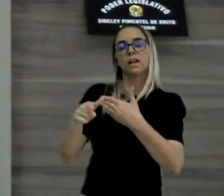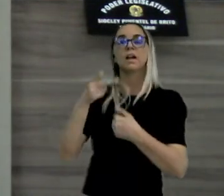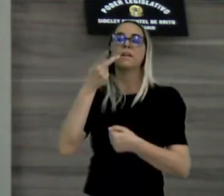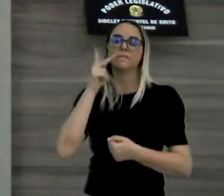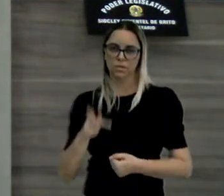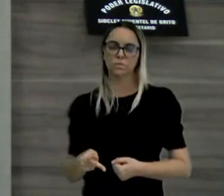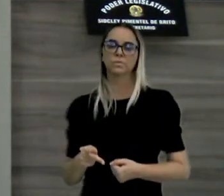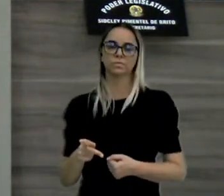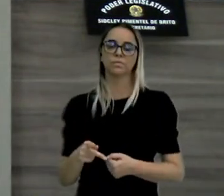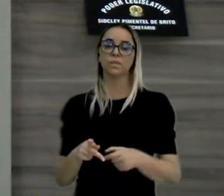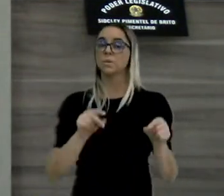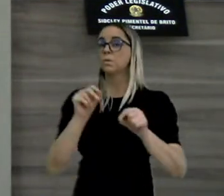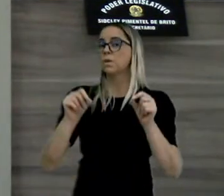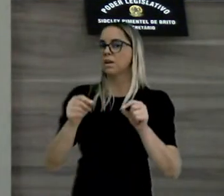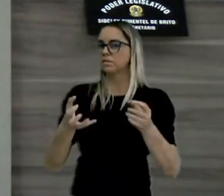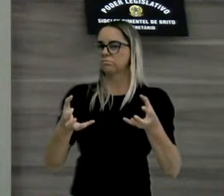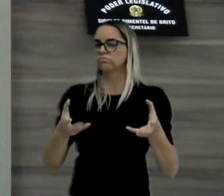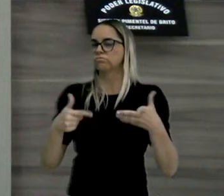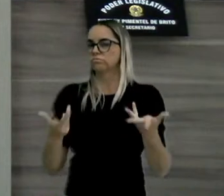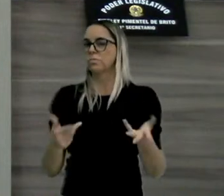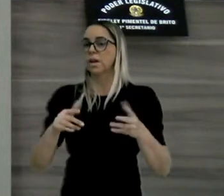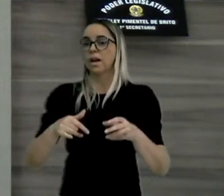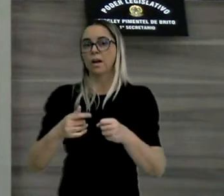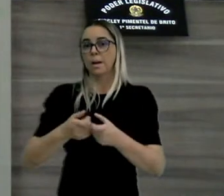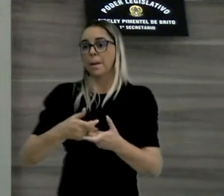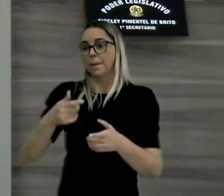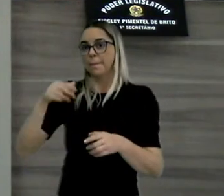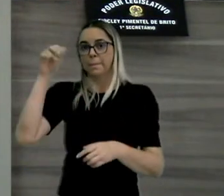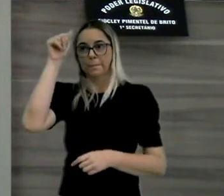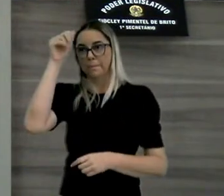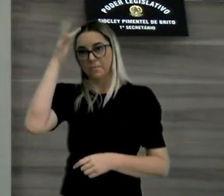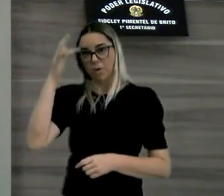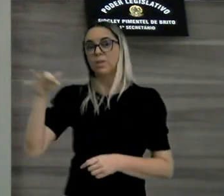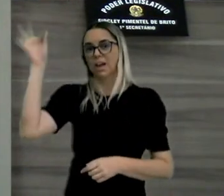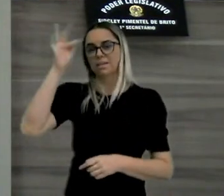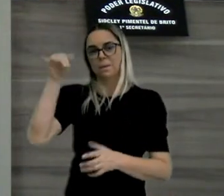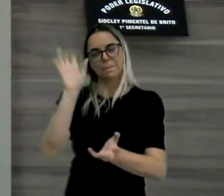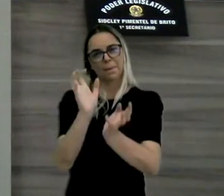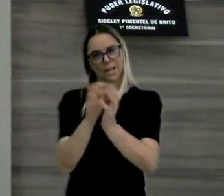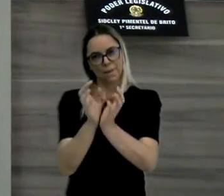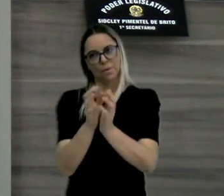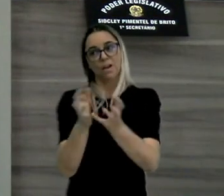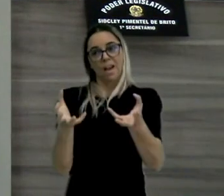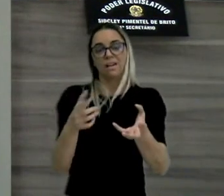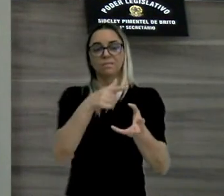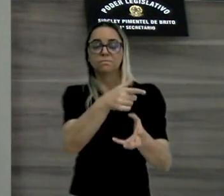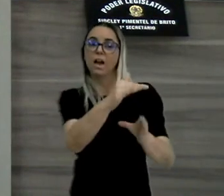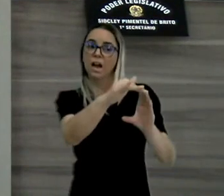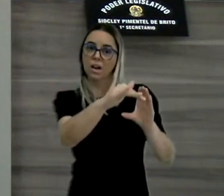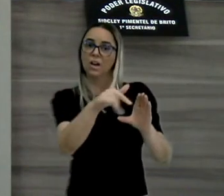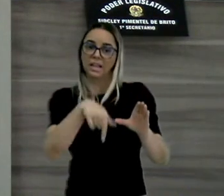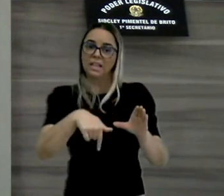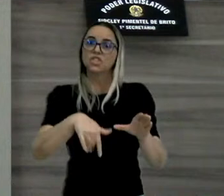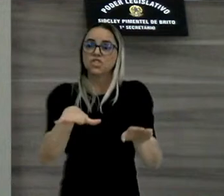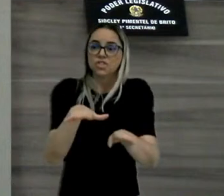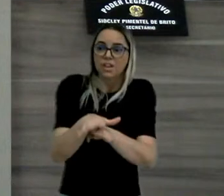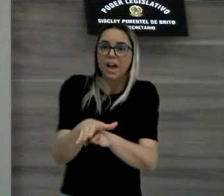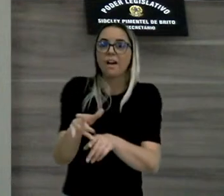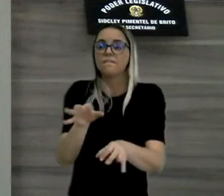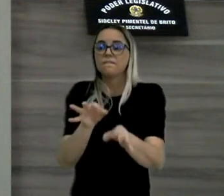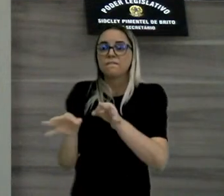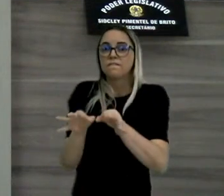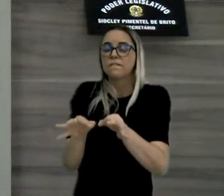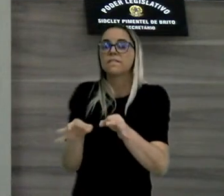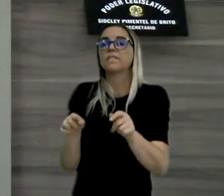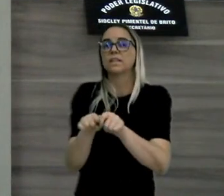trata da expansão da Universidade Estadual de Pernambuco buscando apoio para a instalação de instituição de ensino do referido município